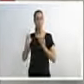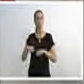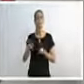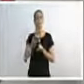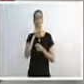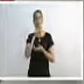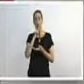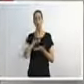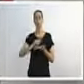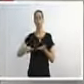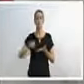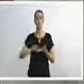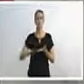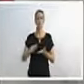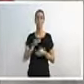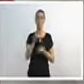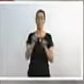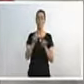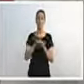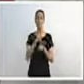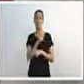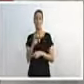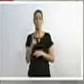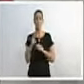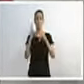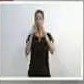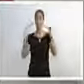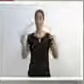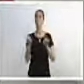texto, como eu falei. Quero aqui, mais uma vez, elogiar o meu amigo